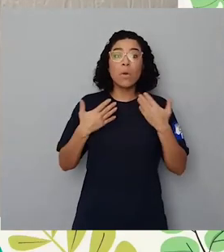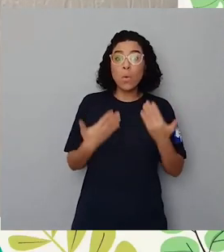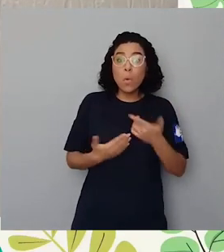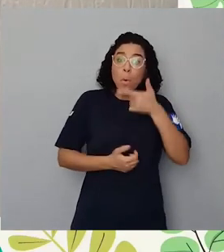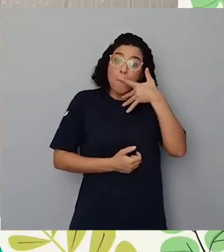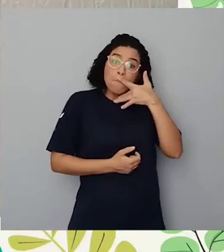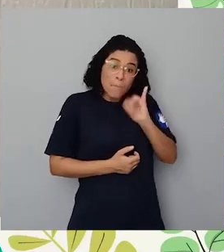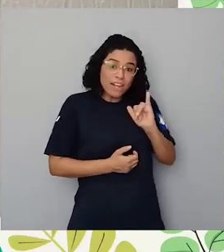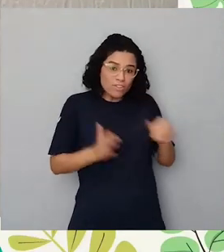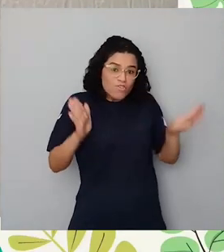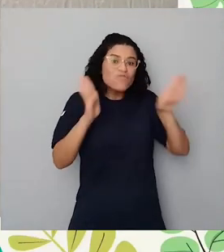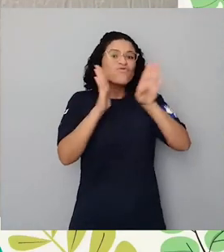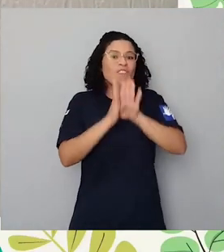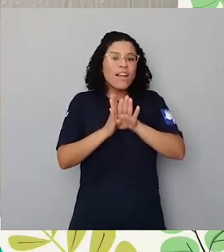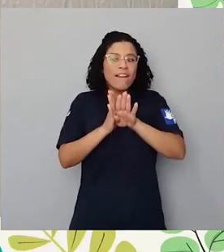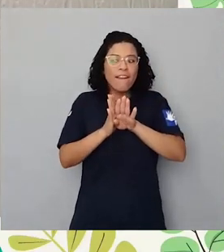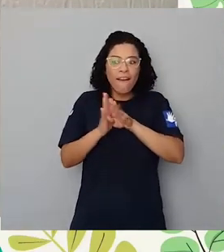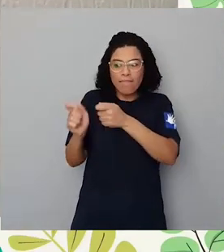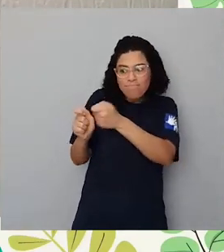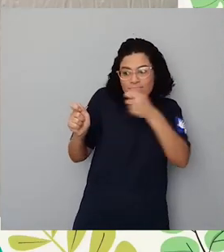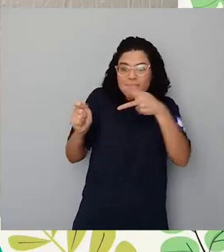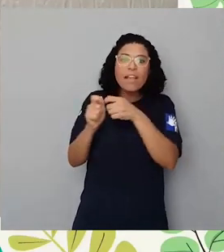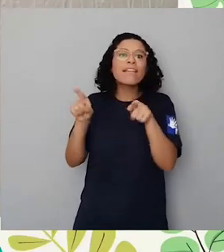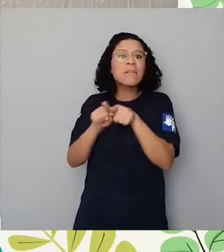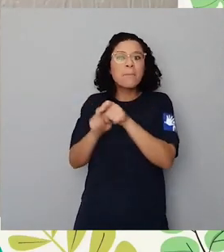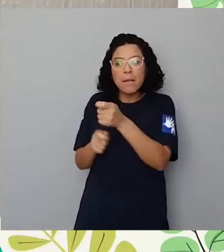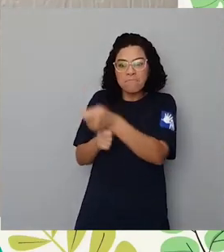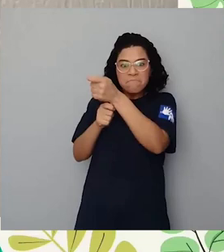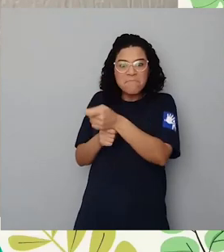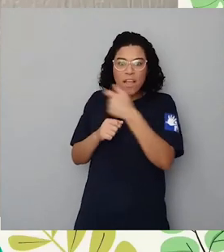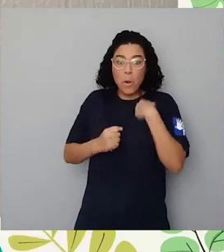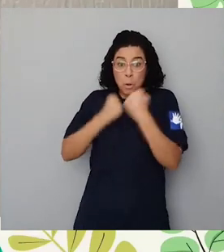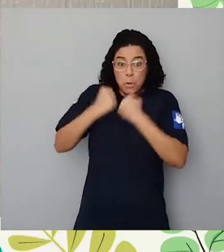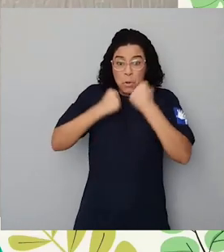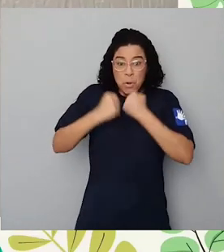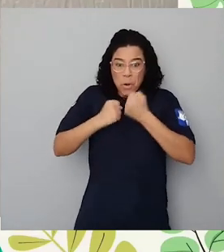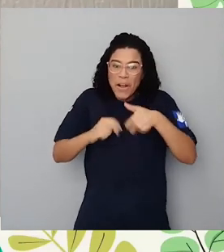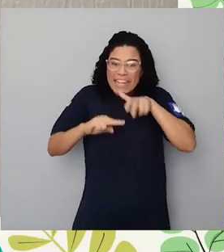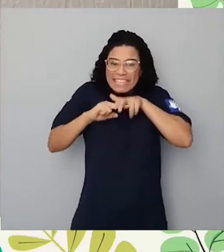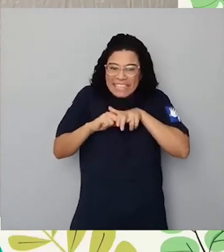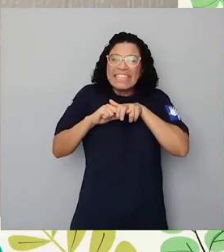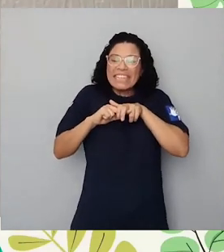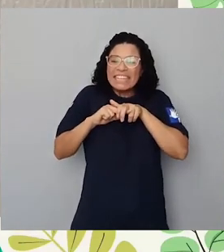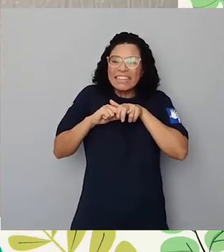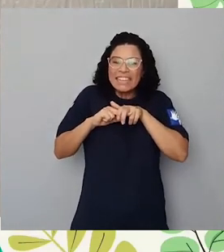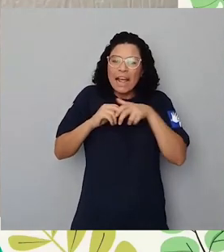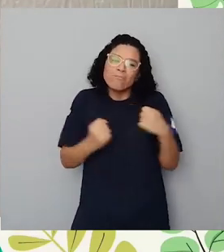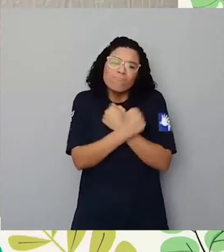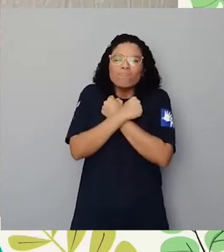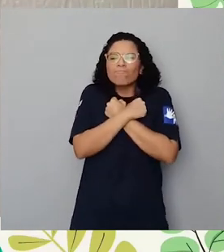E quando o papai chega da caça ou da pesca, eu corro logo pro colo dele. Ele me abraça,